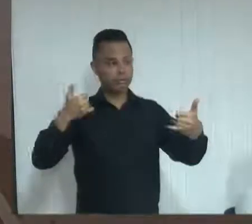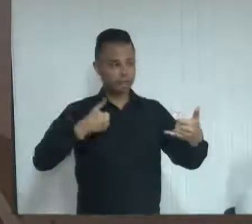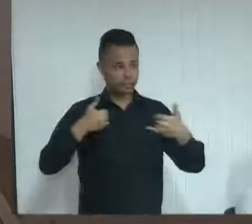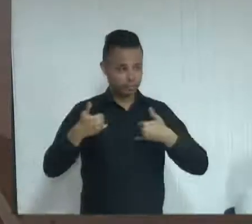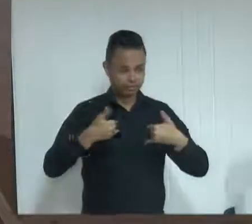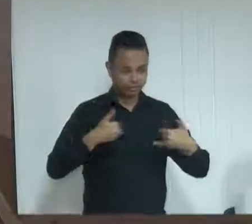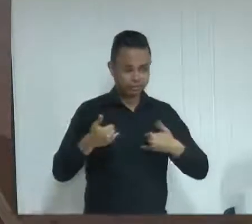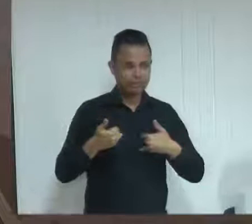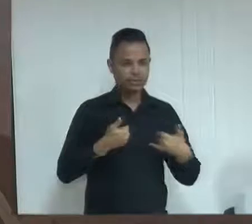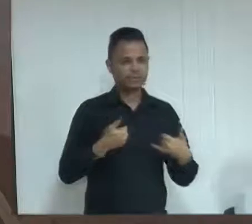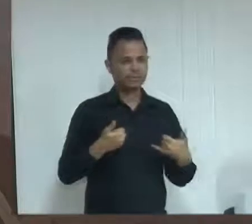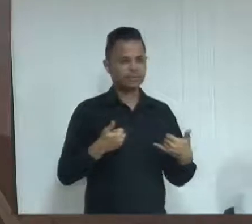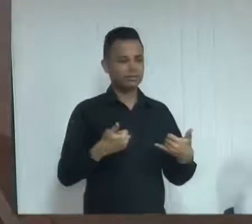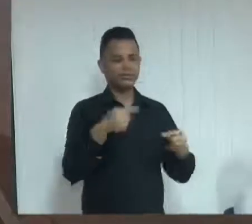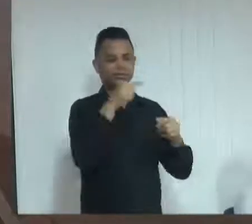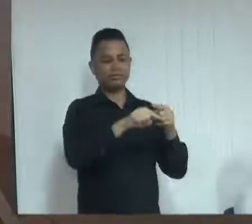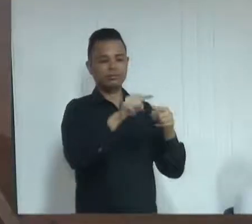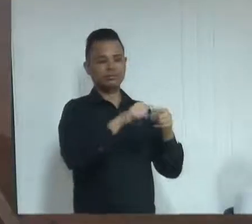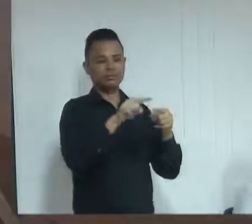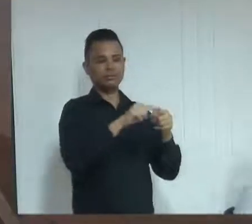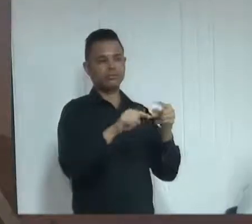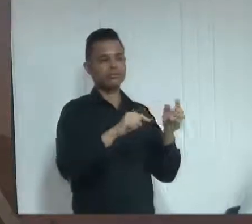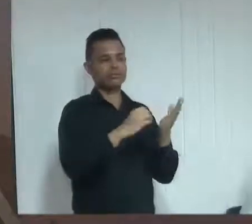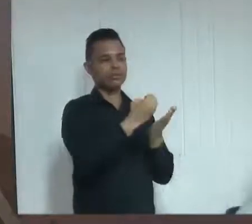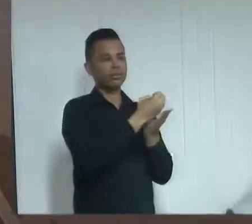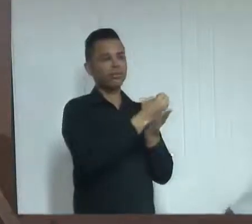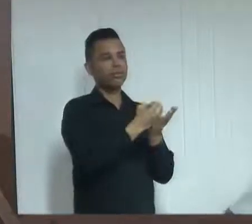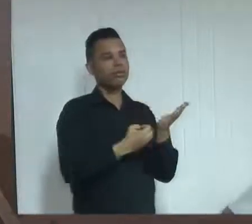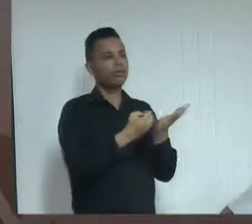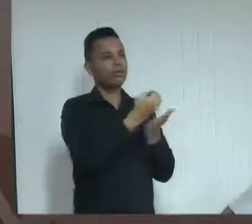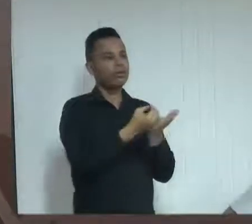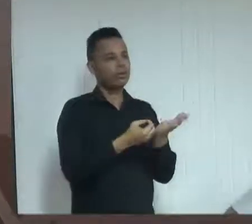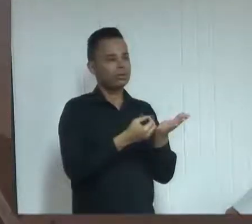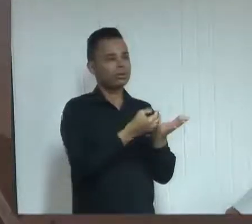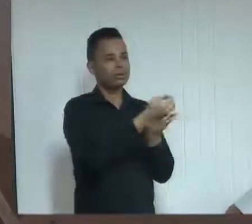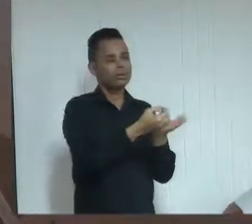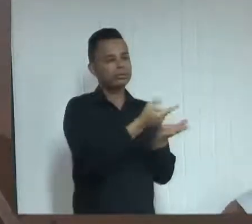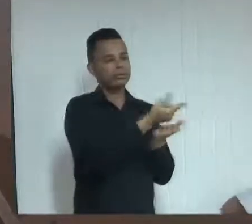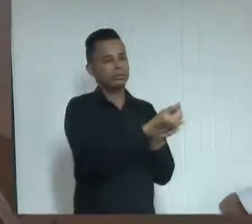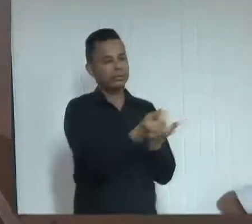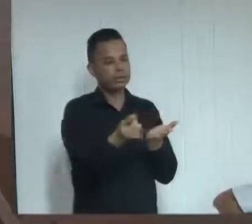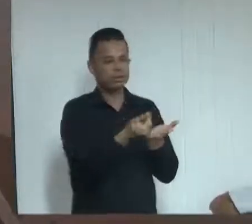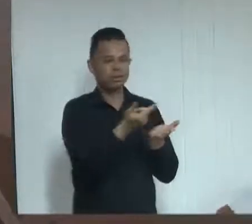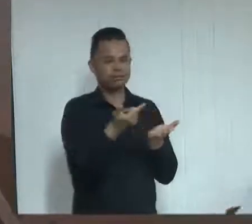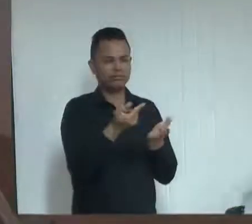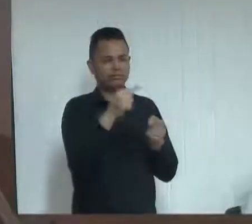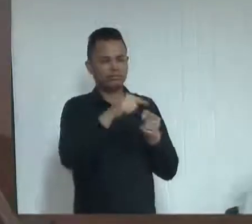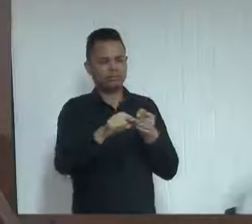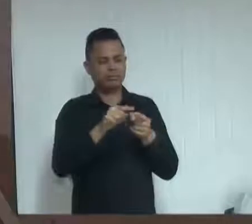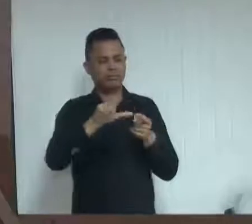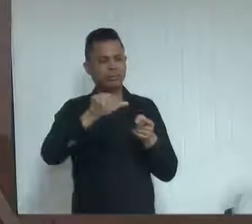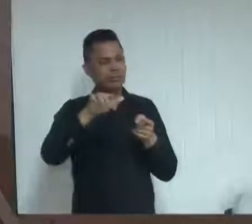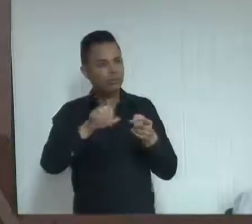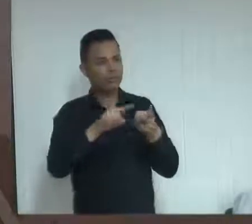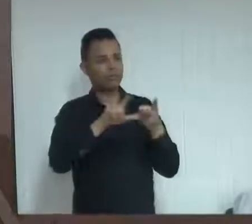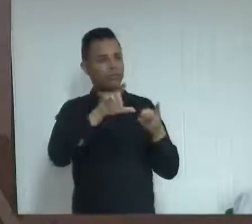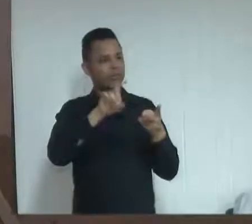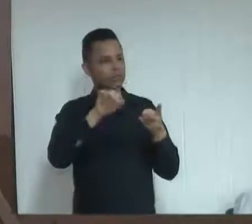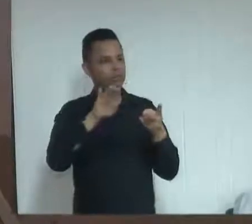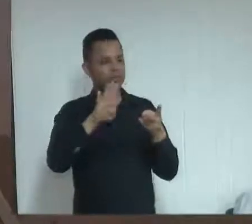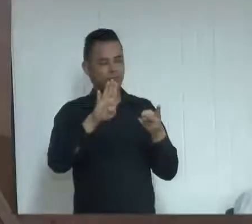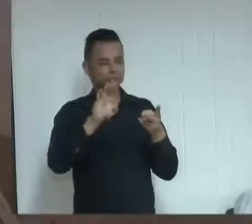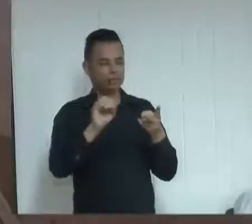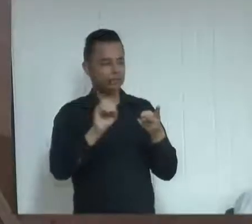descabe a apresentação de declaração de impacto orçamentário, em propositura que já consta contemplada nas peças orçamentárias, que é a LOA, a LDO, que nós votamos no ano